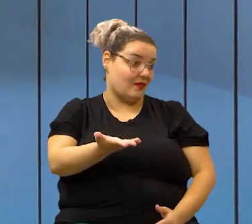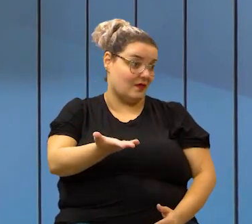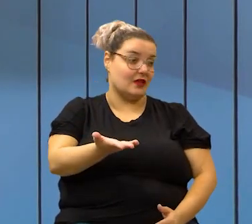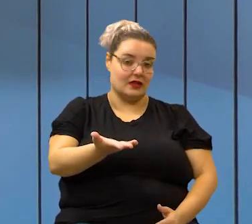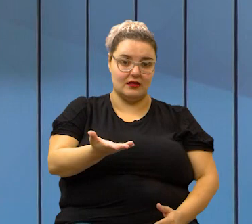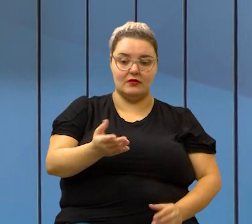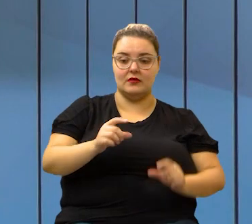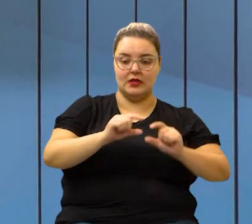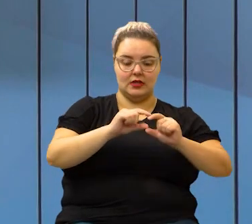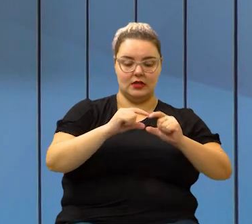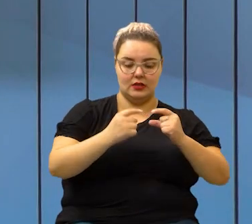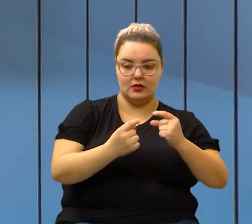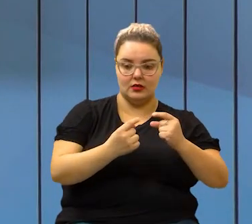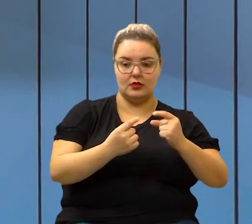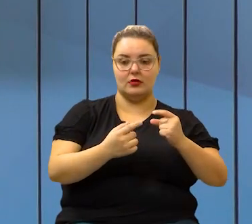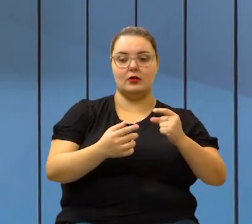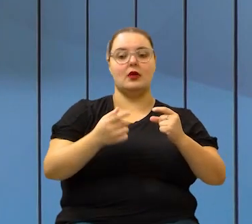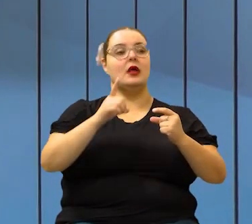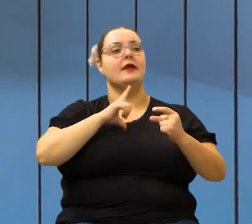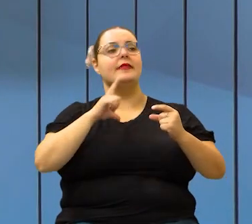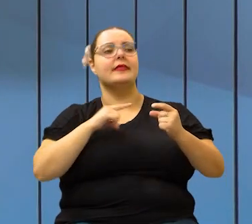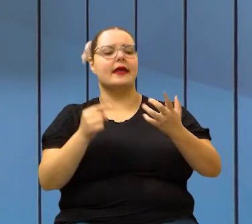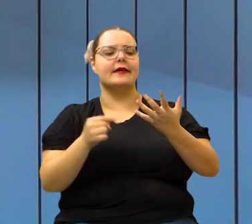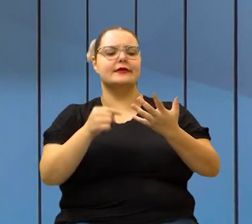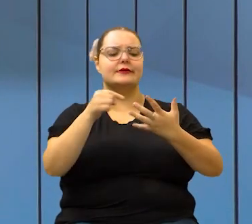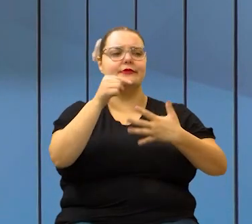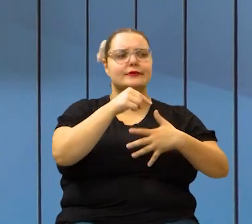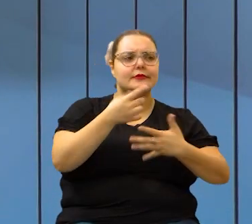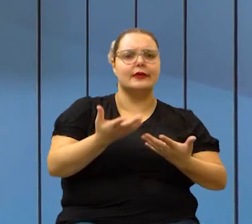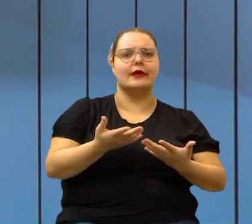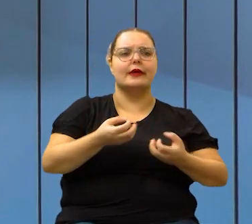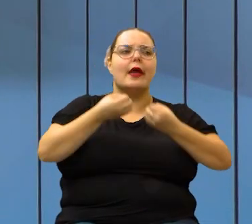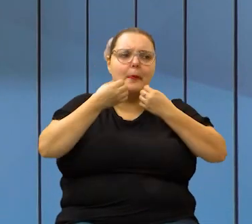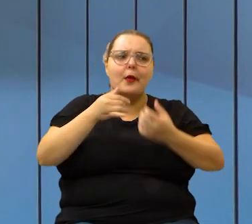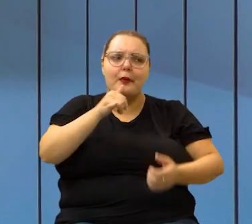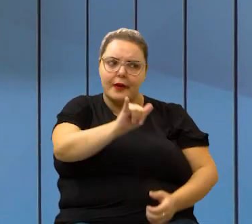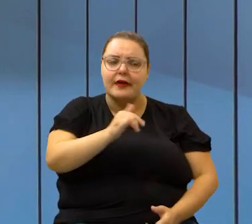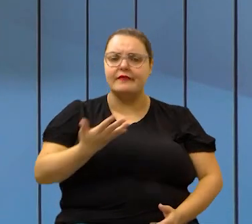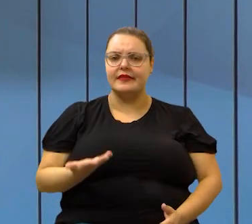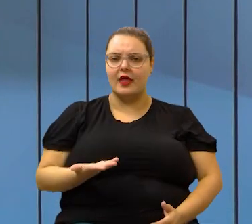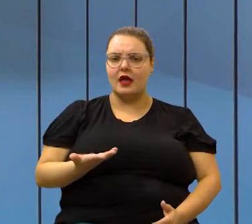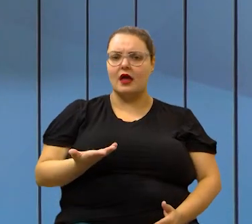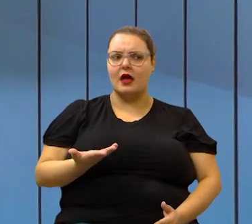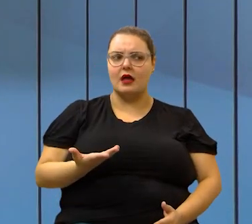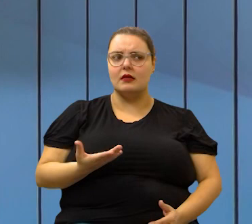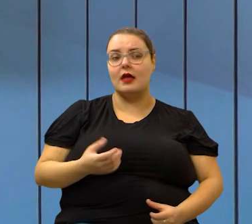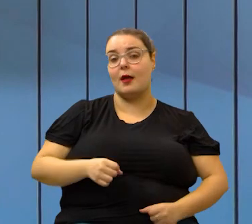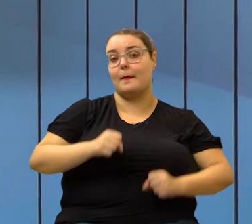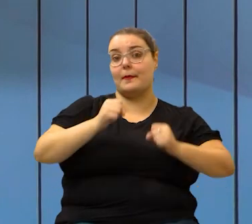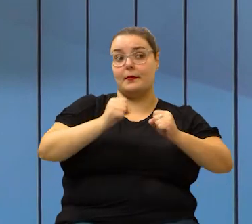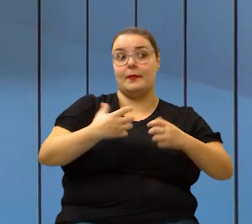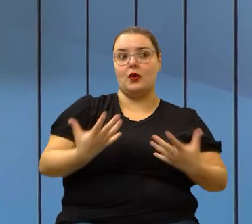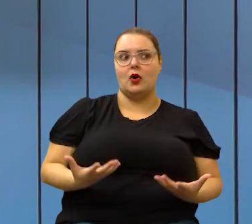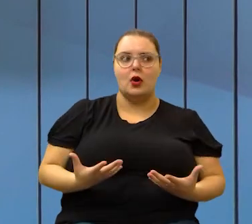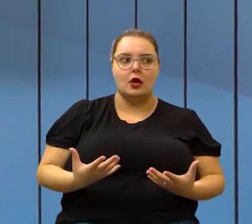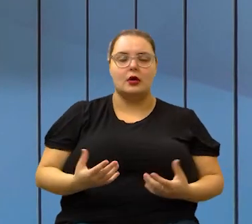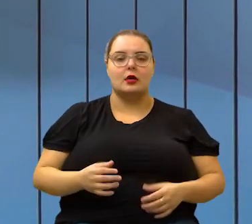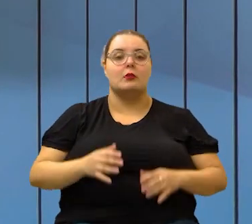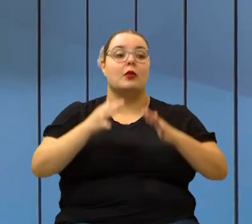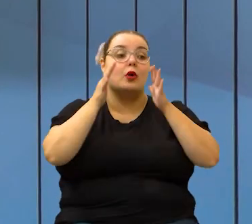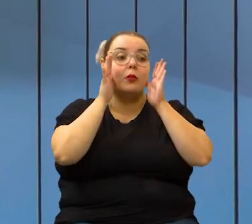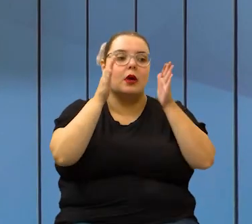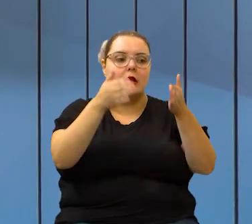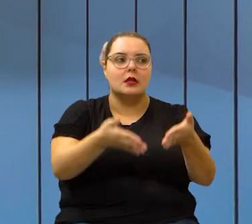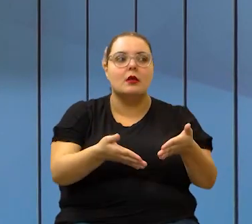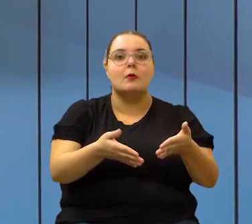que está ali na embalagem, tem dizendo, contém isso, isso e isso. Tem algum que é mais poderoso, que a gente pode dar